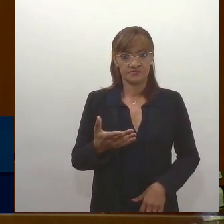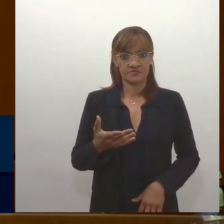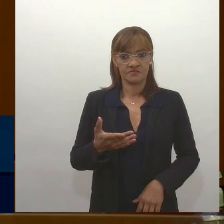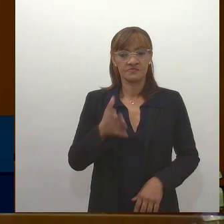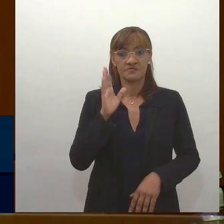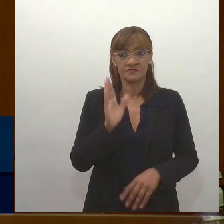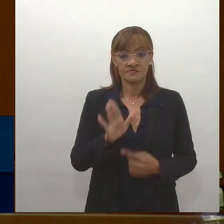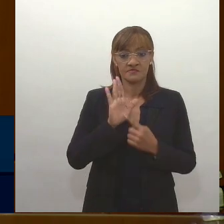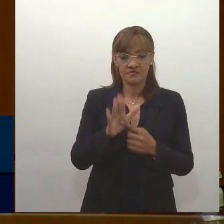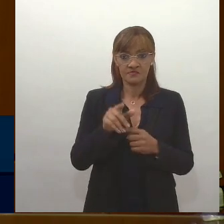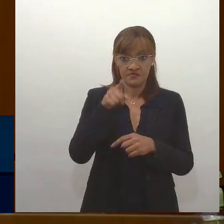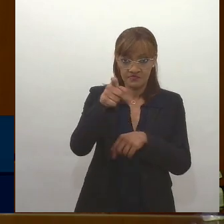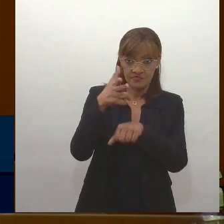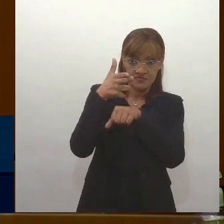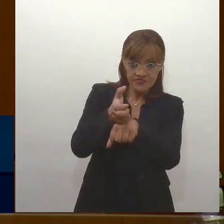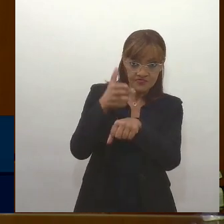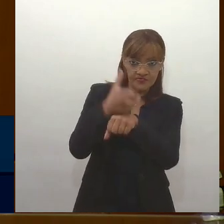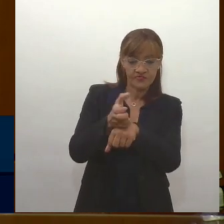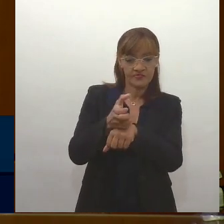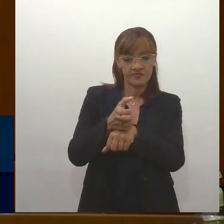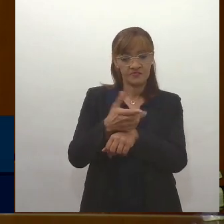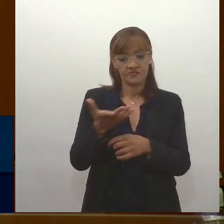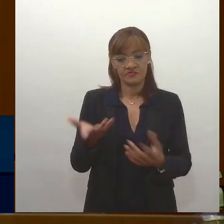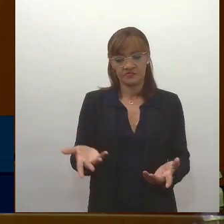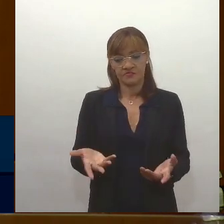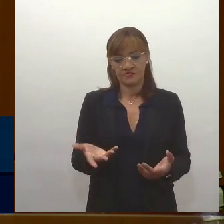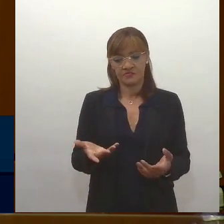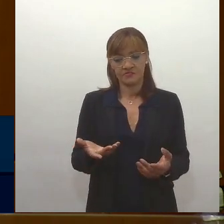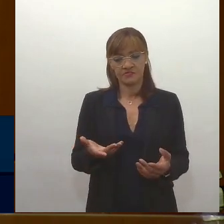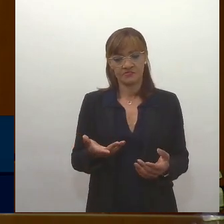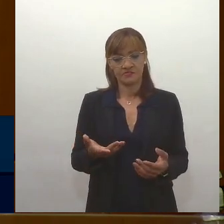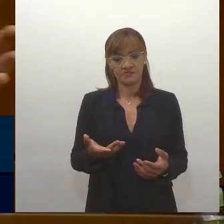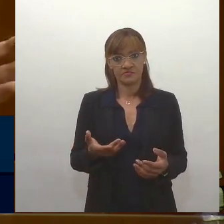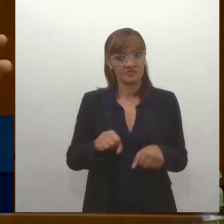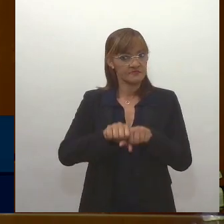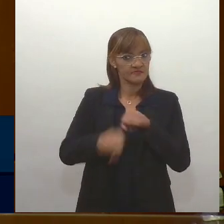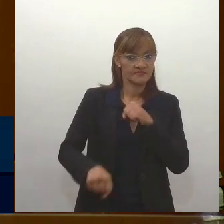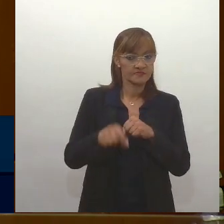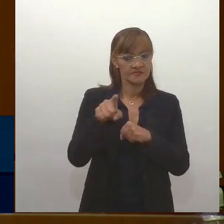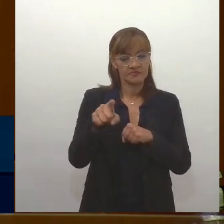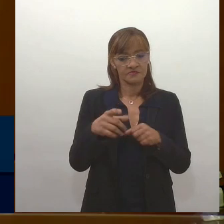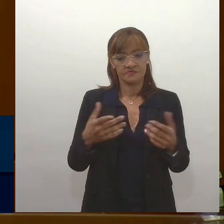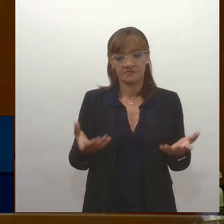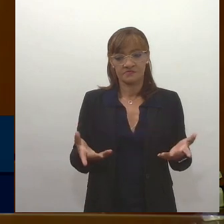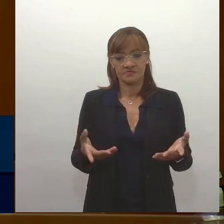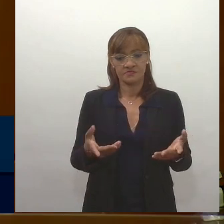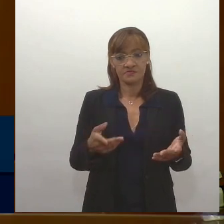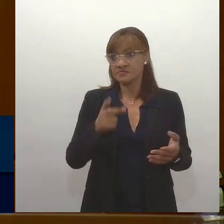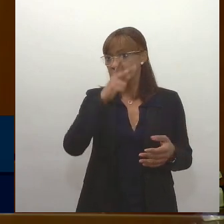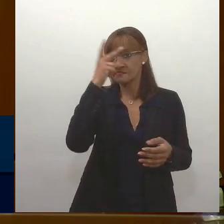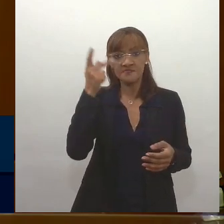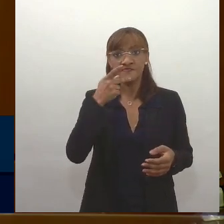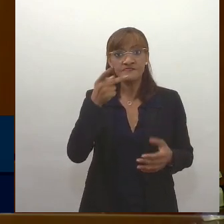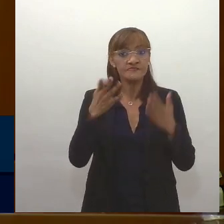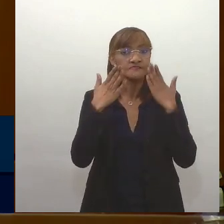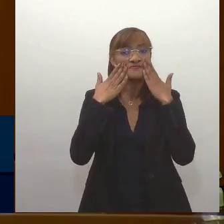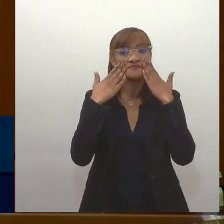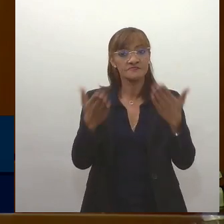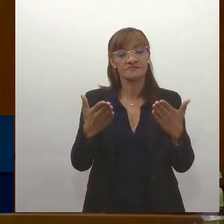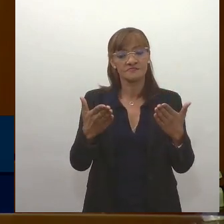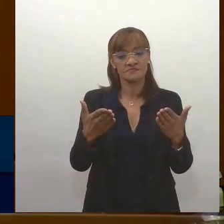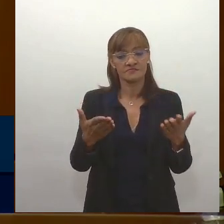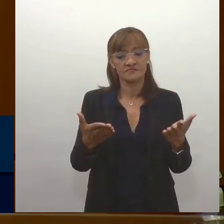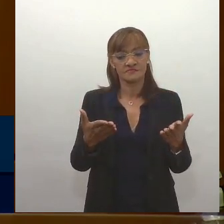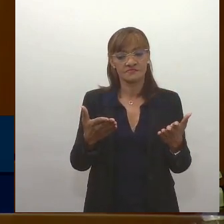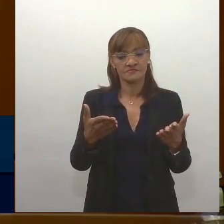lhe matar coisas graves pessoa não se esconde fala em áudio mostra o